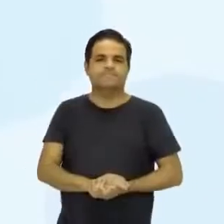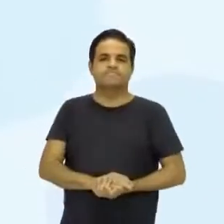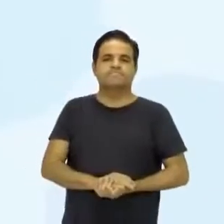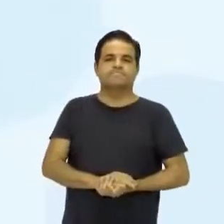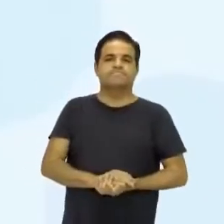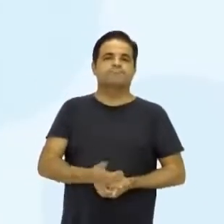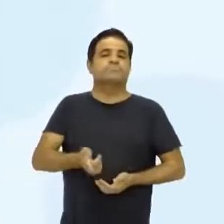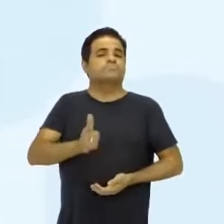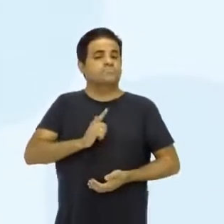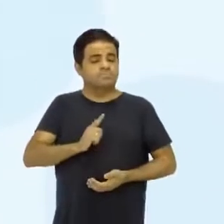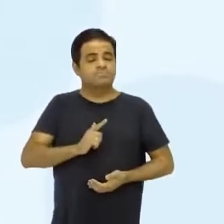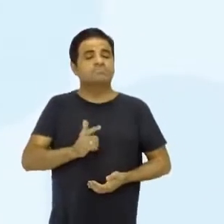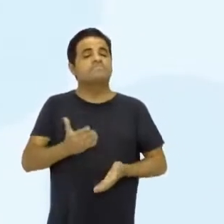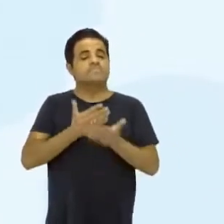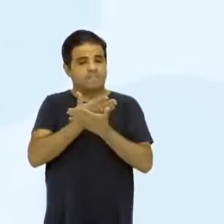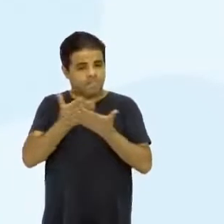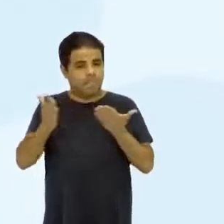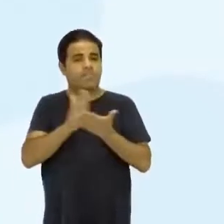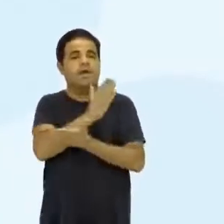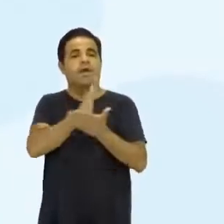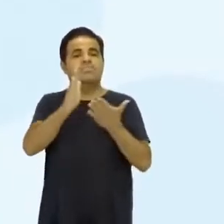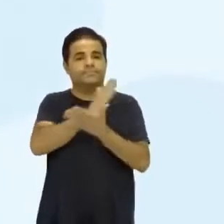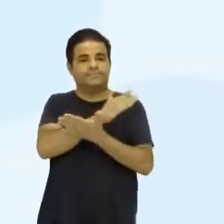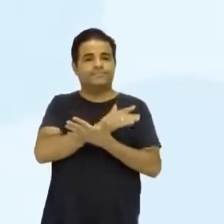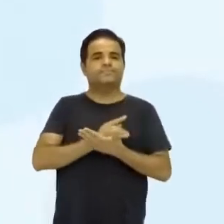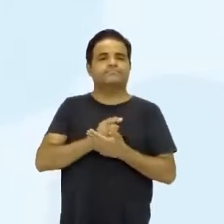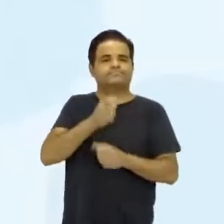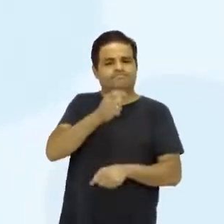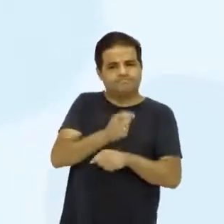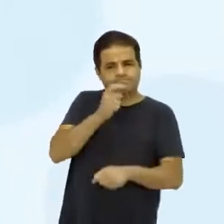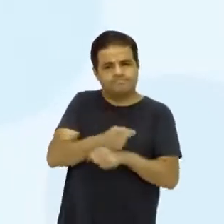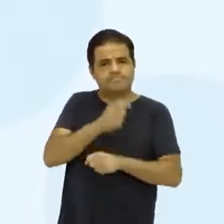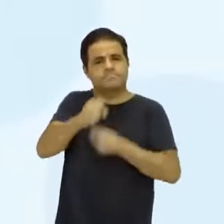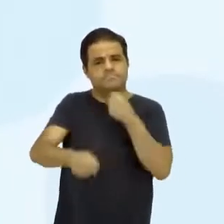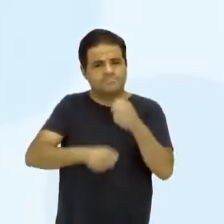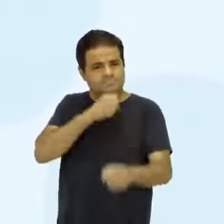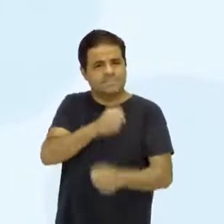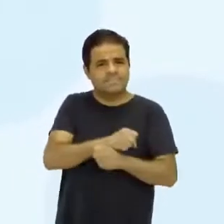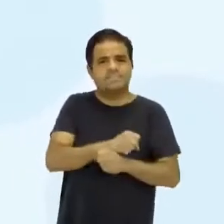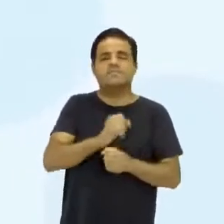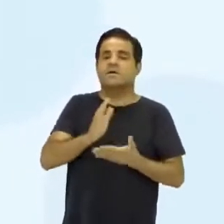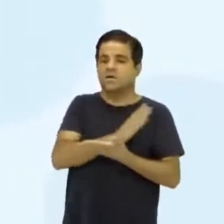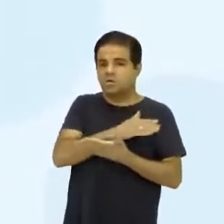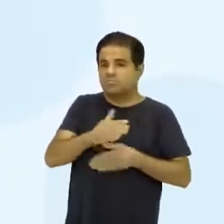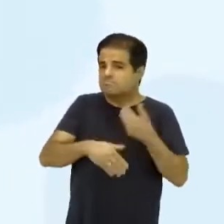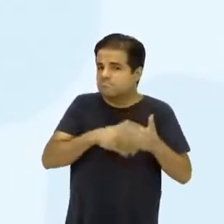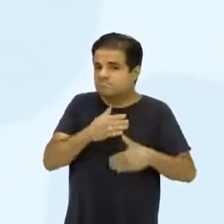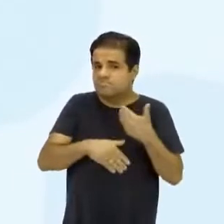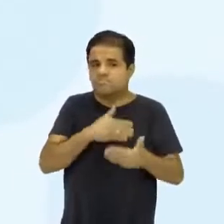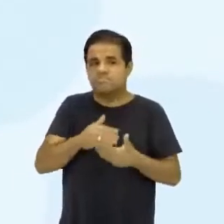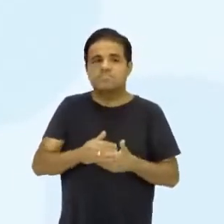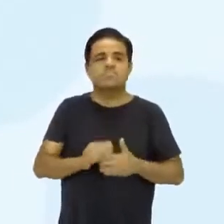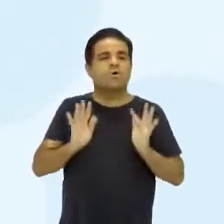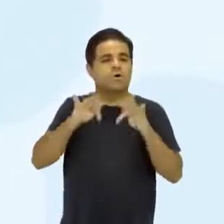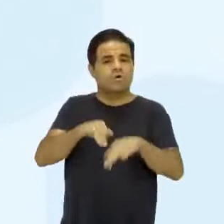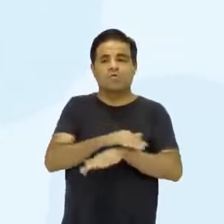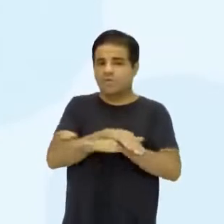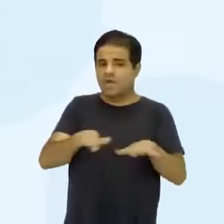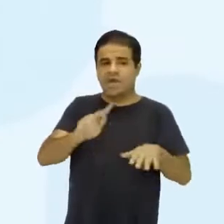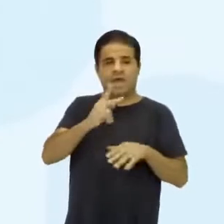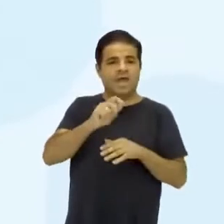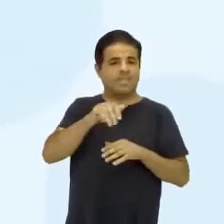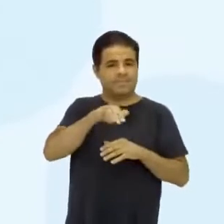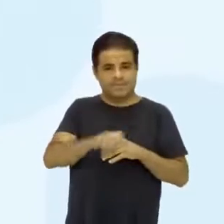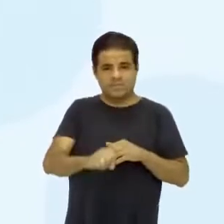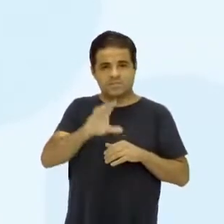Então, temos aqui algumas, aqui a linha dura e os anos de chumbo. Algumas consequências, né? Com o fim do habeas corpus,